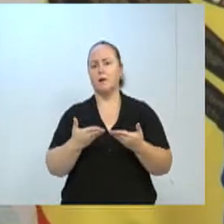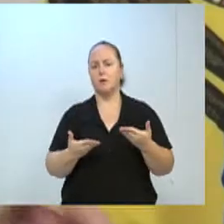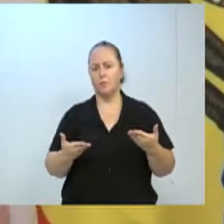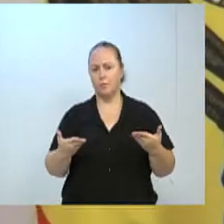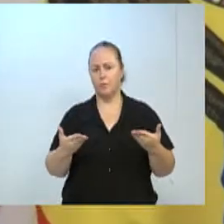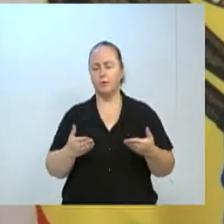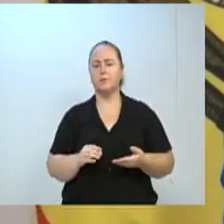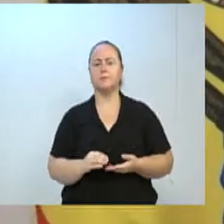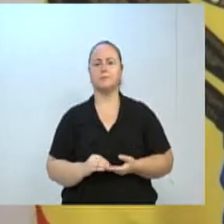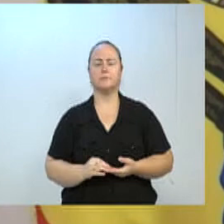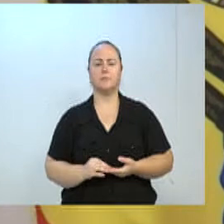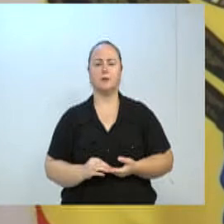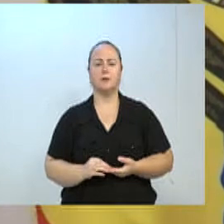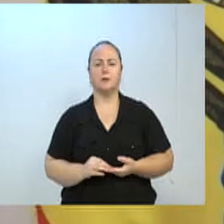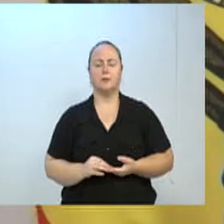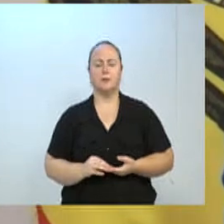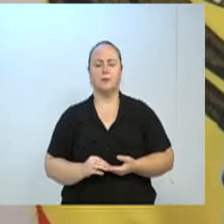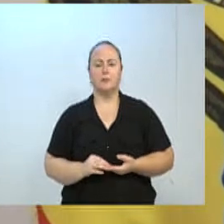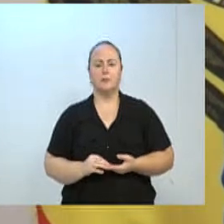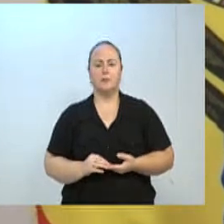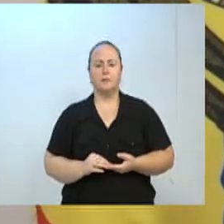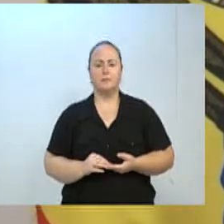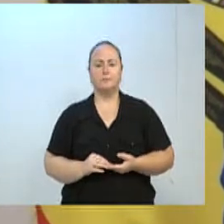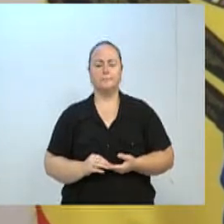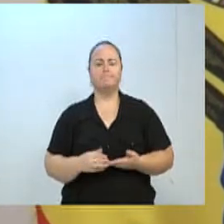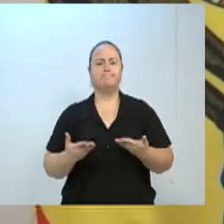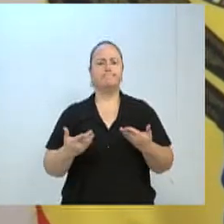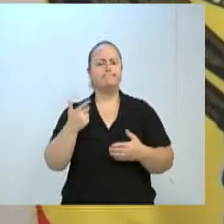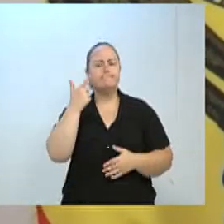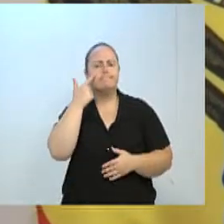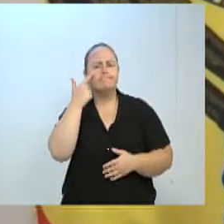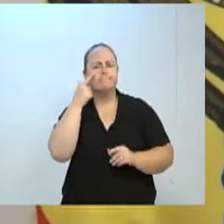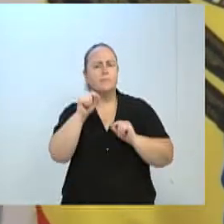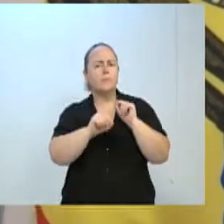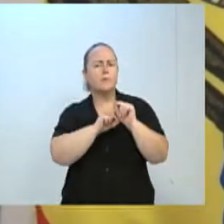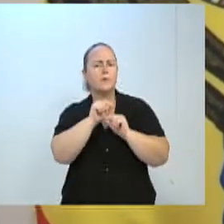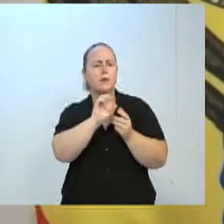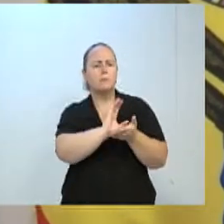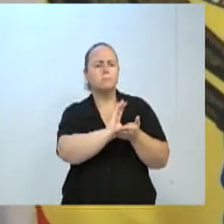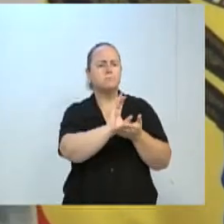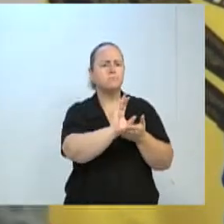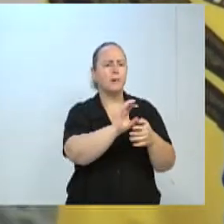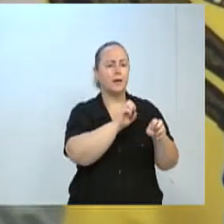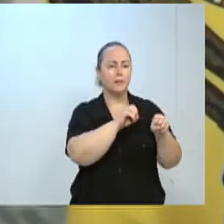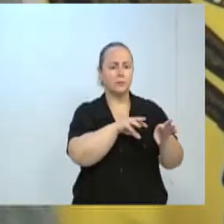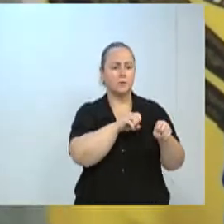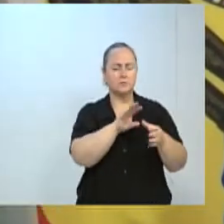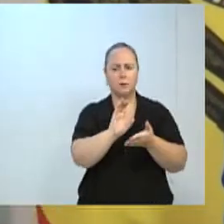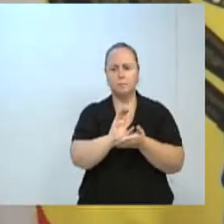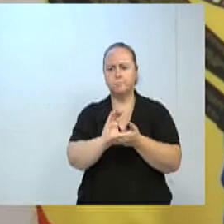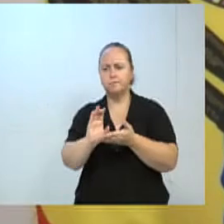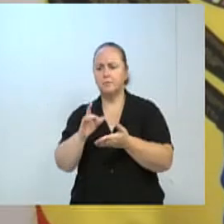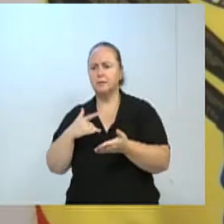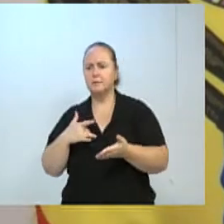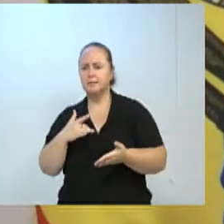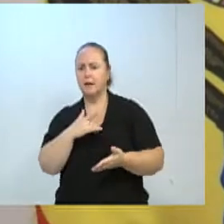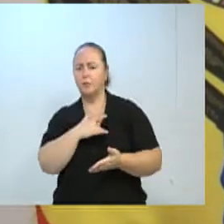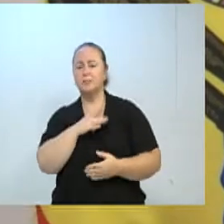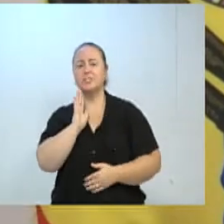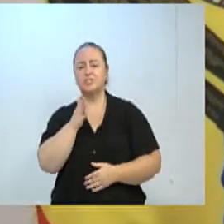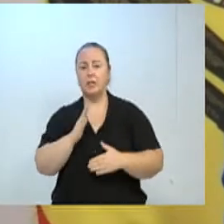E na parte de ver o que toca para a educação e para a saúde, nós estamos no limite, né? Mas, às vezes, a